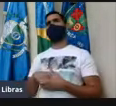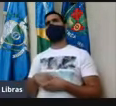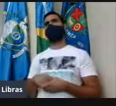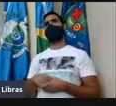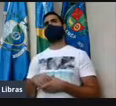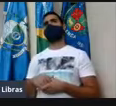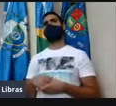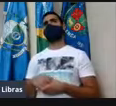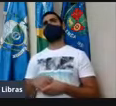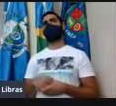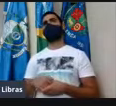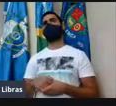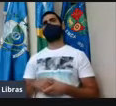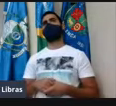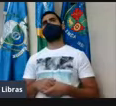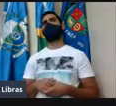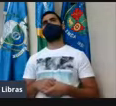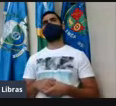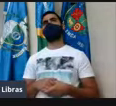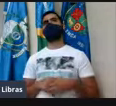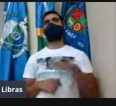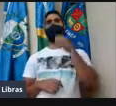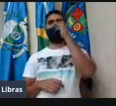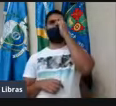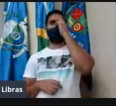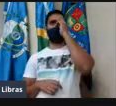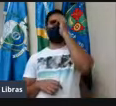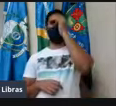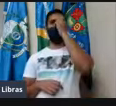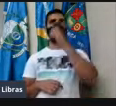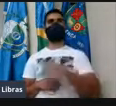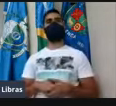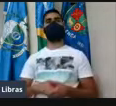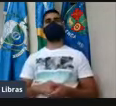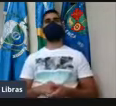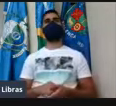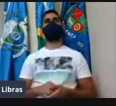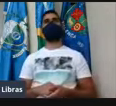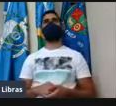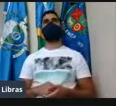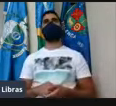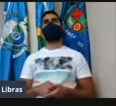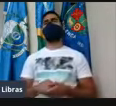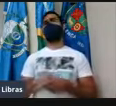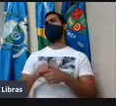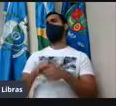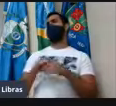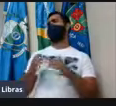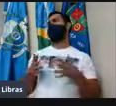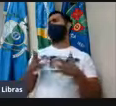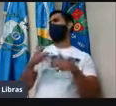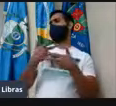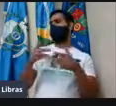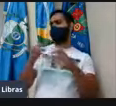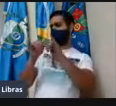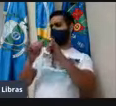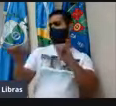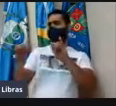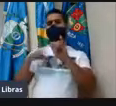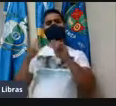os comprovantes daquilo que você está dizendo, só por favor. Que, vereadora, tudo que eu te informei, tudo que está escrito